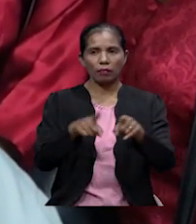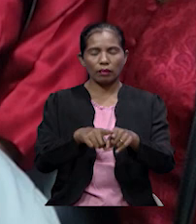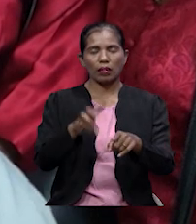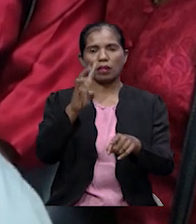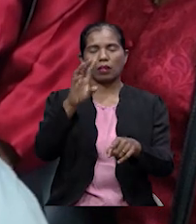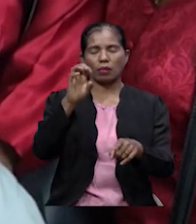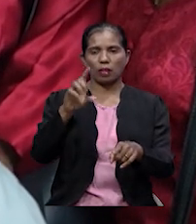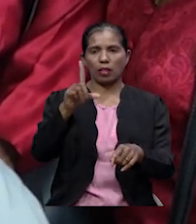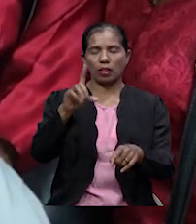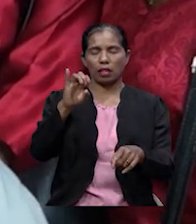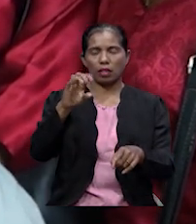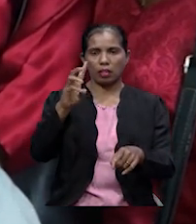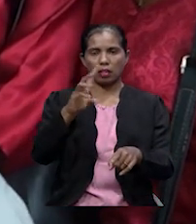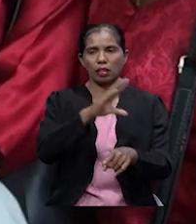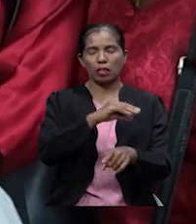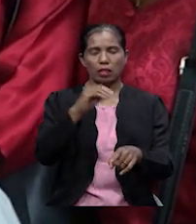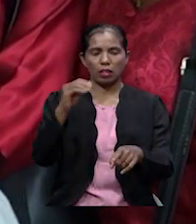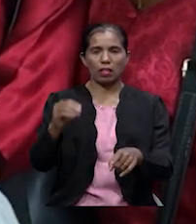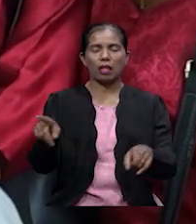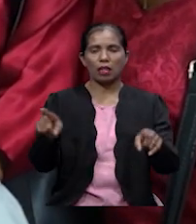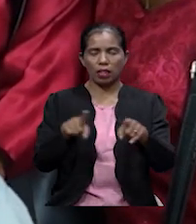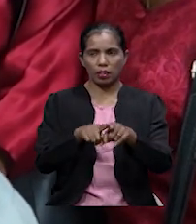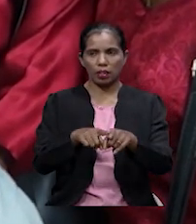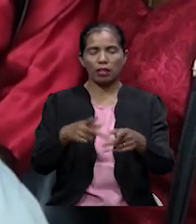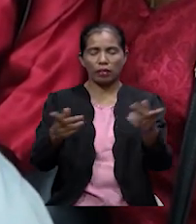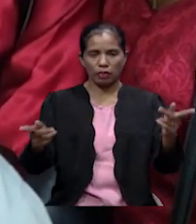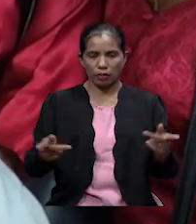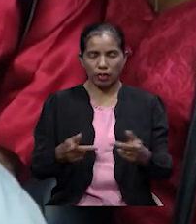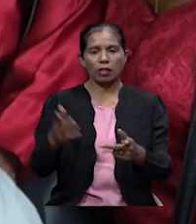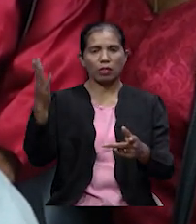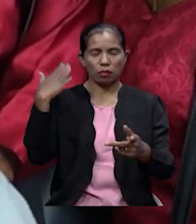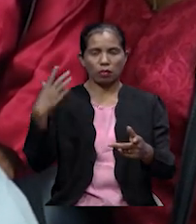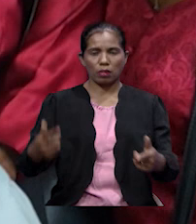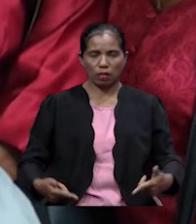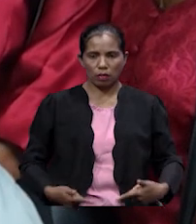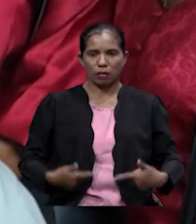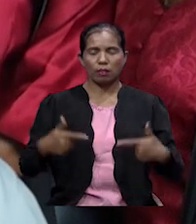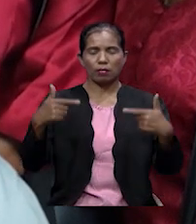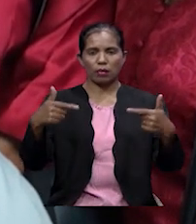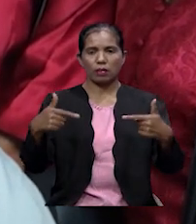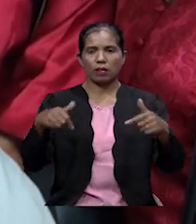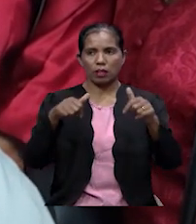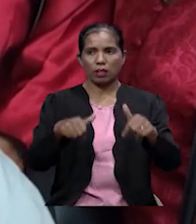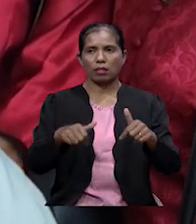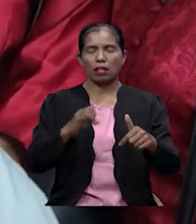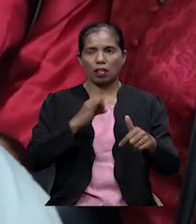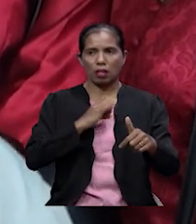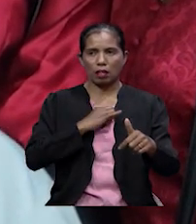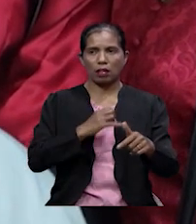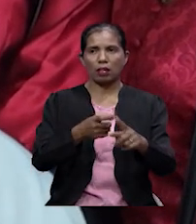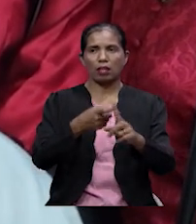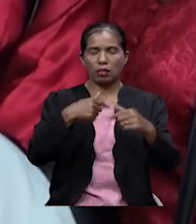lili boi bao samalar ne ma hene sa mo sai fati hene be pusi be hauni zira san usine ma